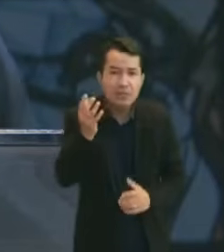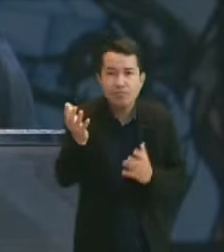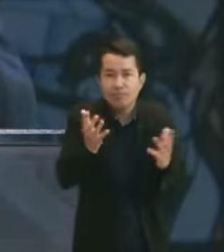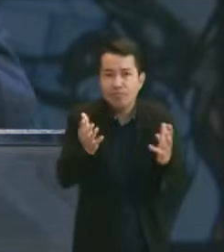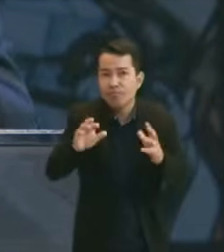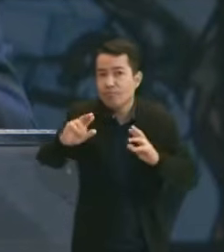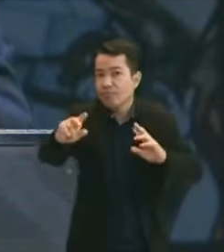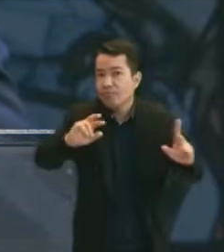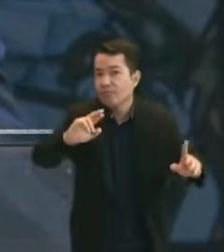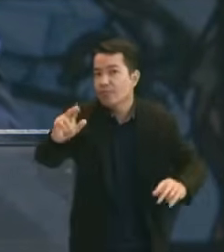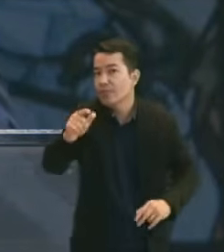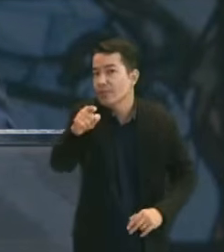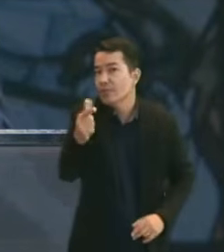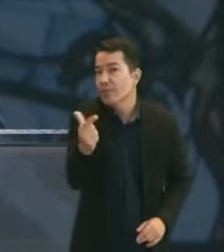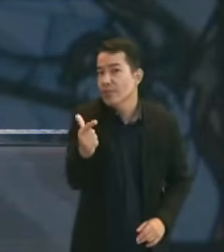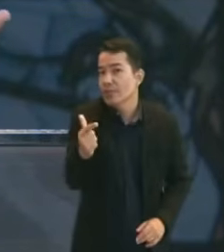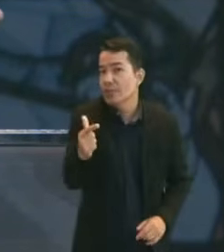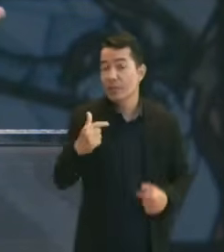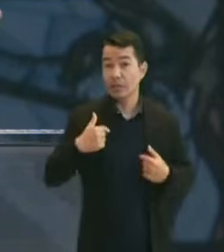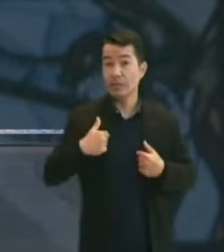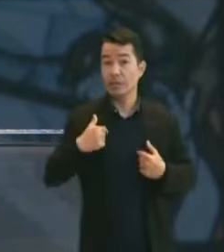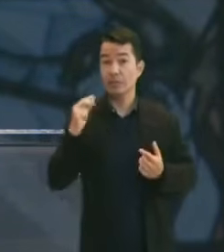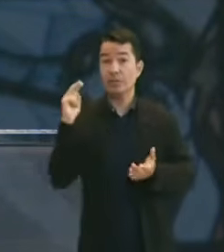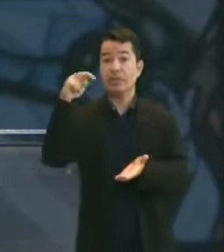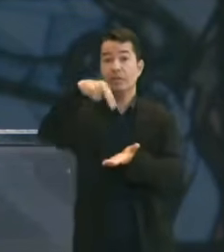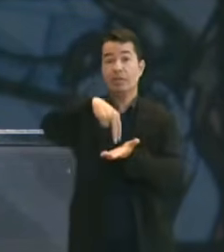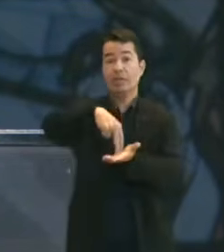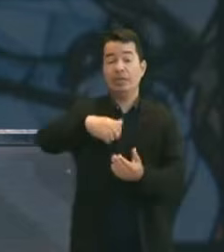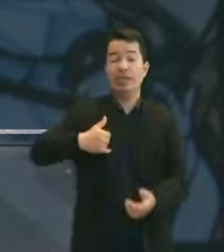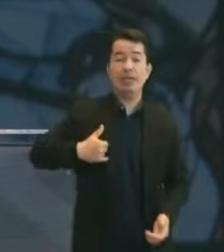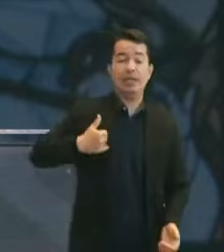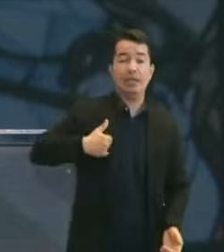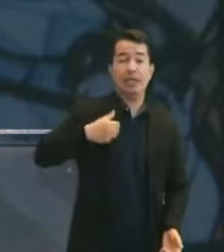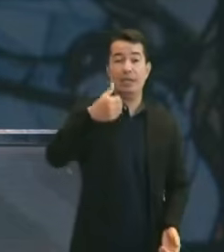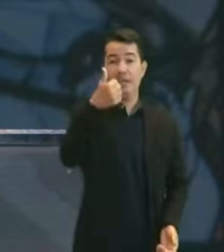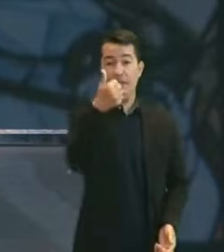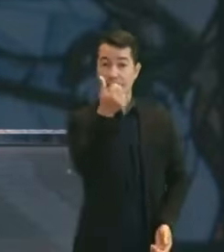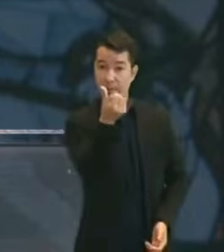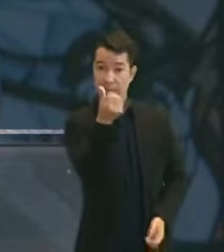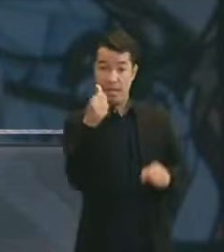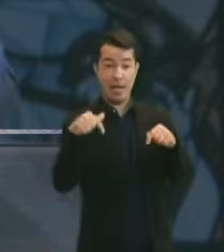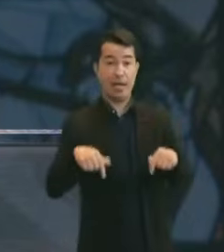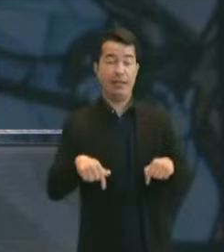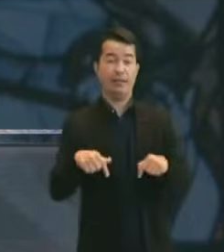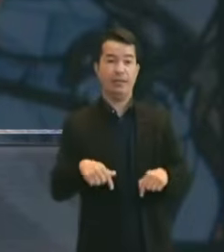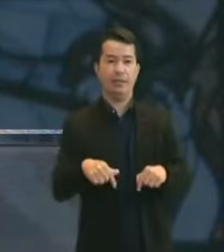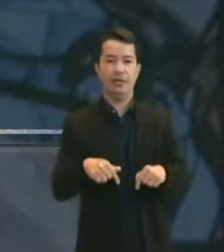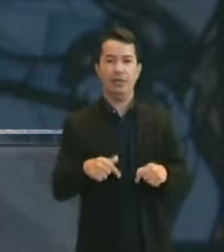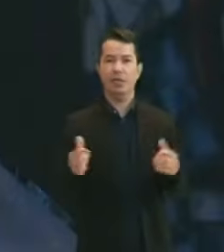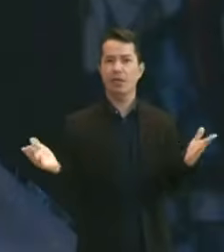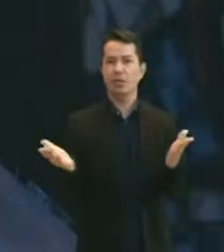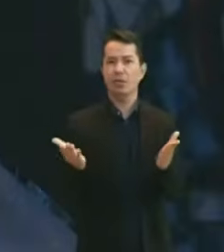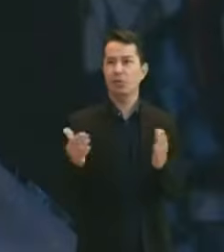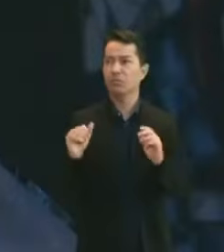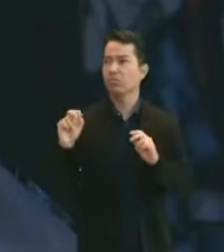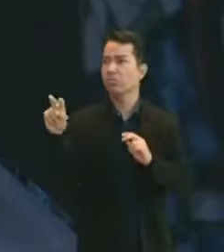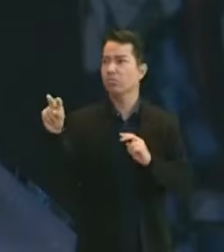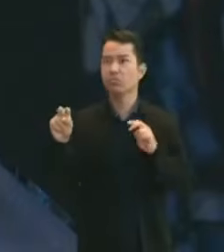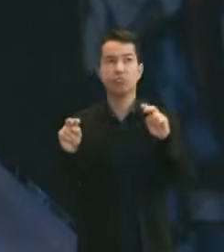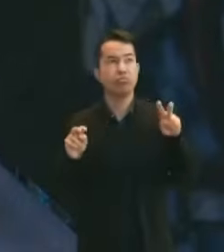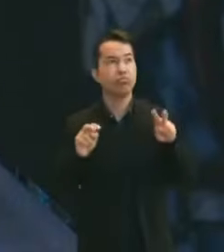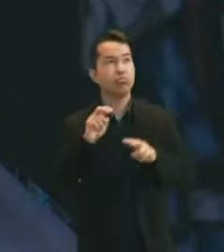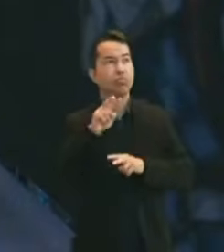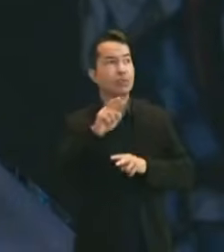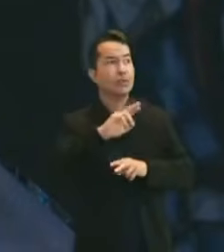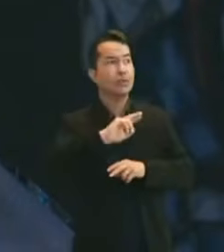de nós, assim como para mim, eu cheguei nessa igreja aos 16 anos. muitas coisas são novas. E a gente está